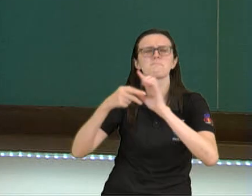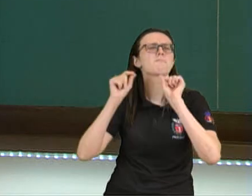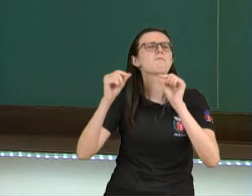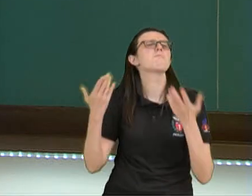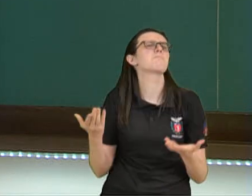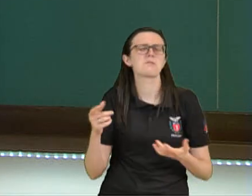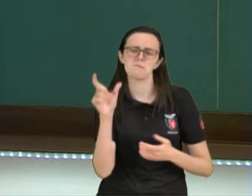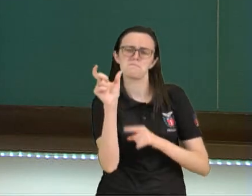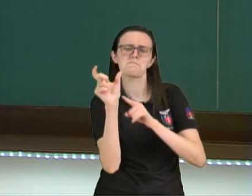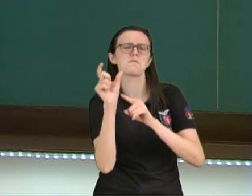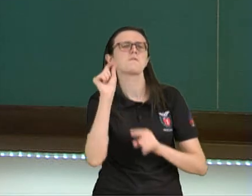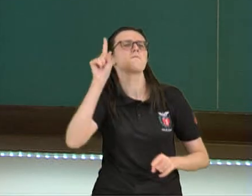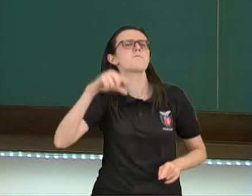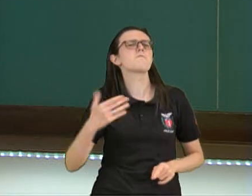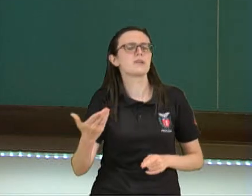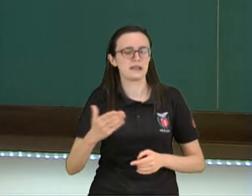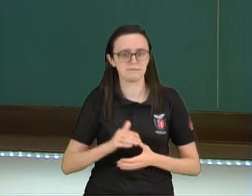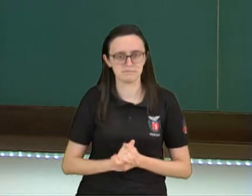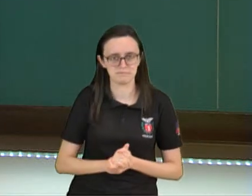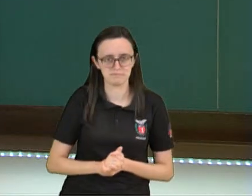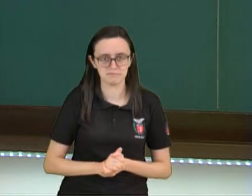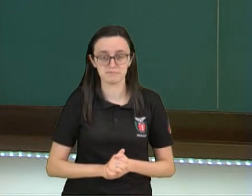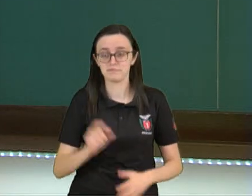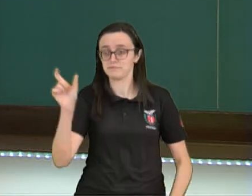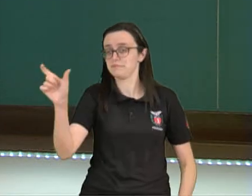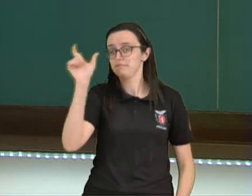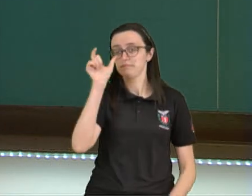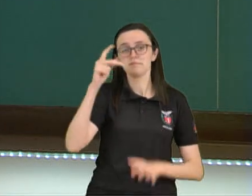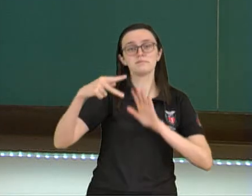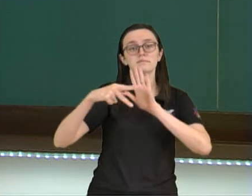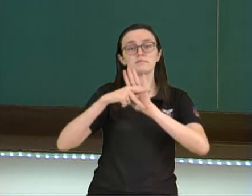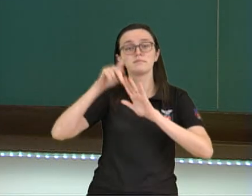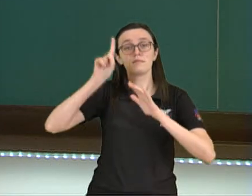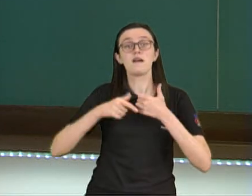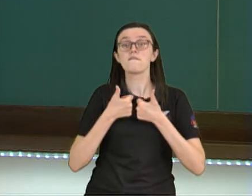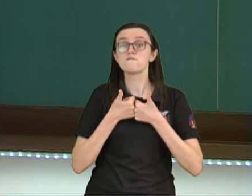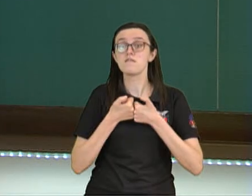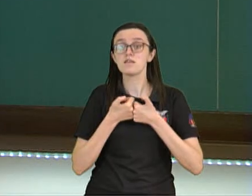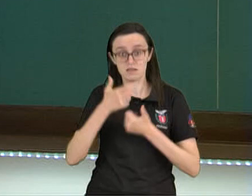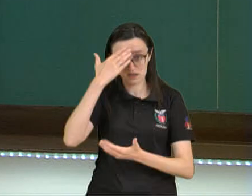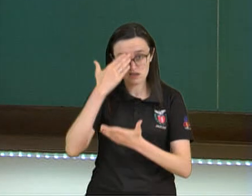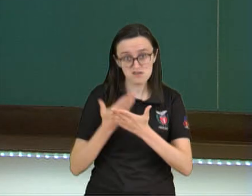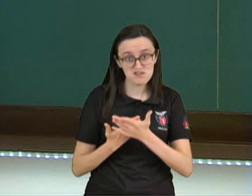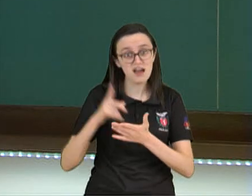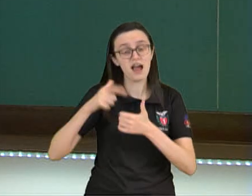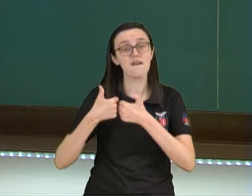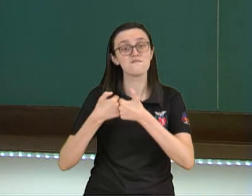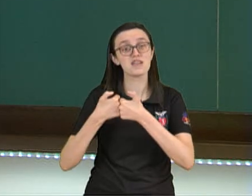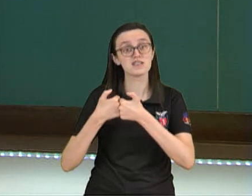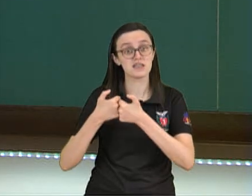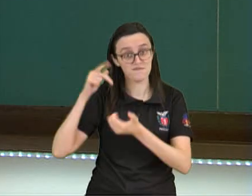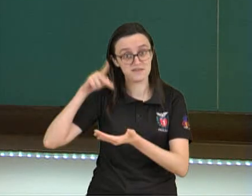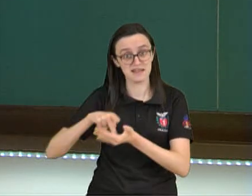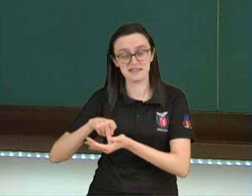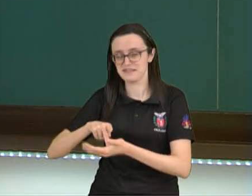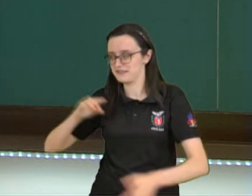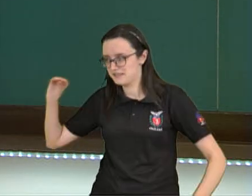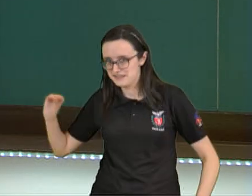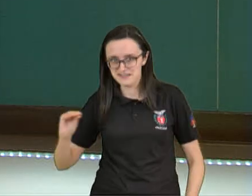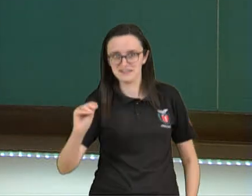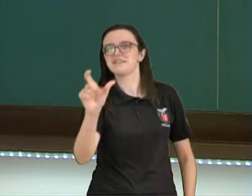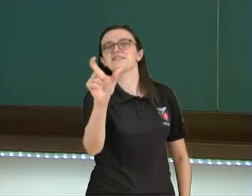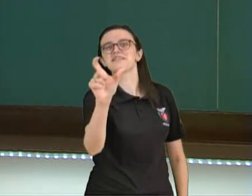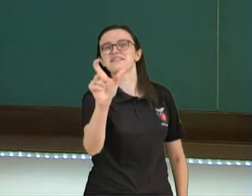de resiliência? Ele é um termo originário da física. Olha que legal a física na prática aí, ó. Ele